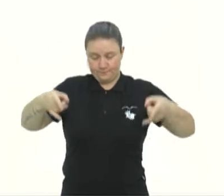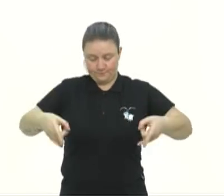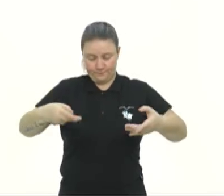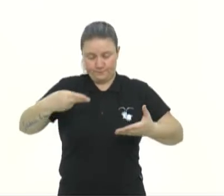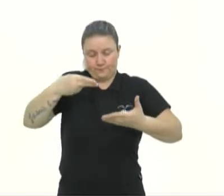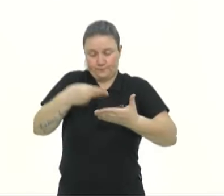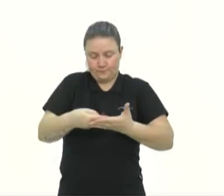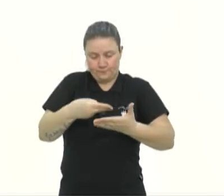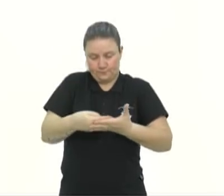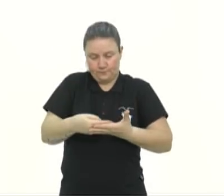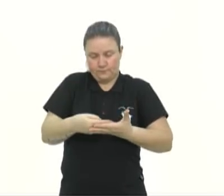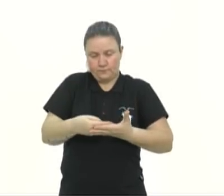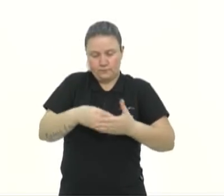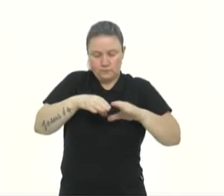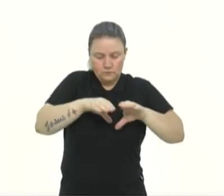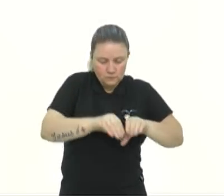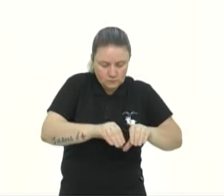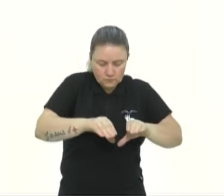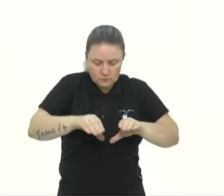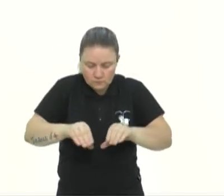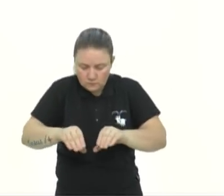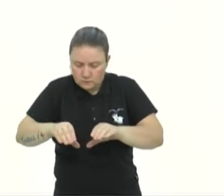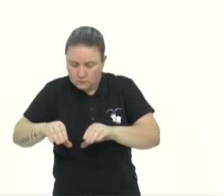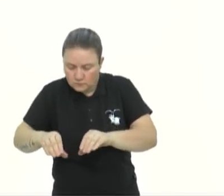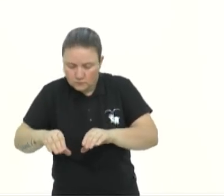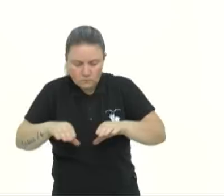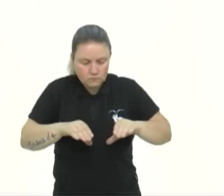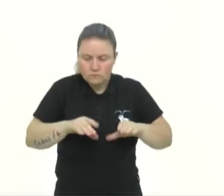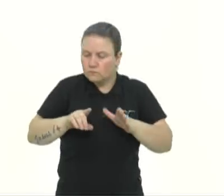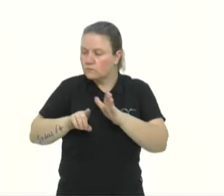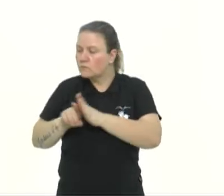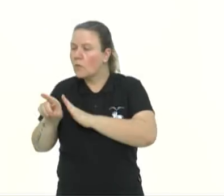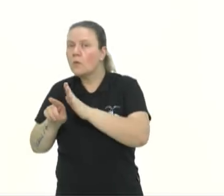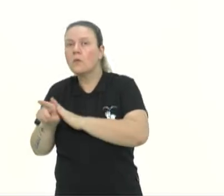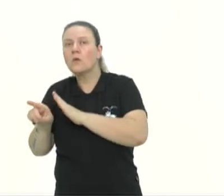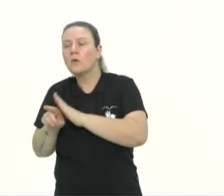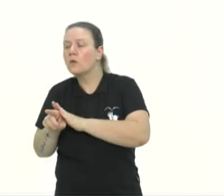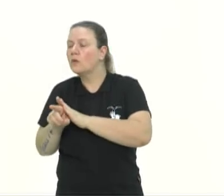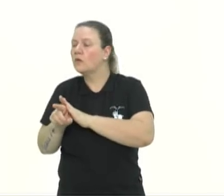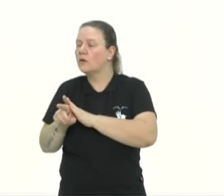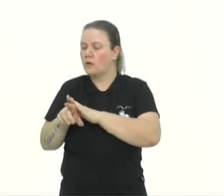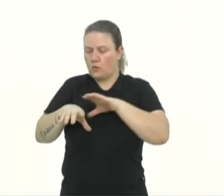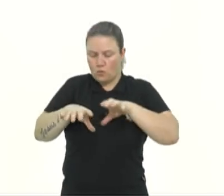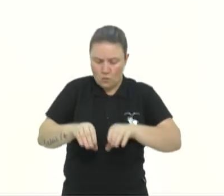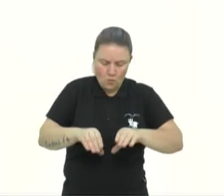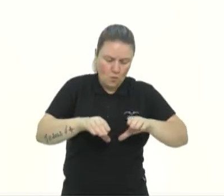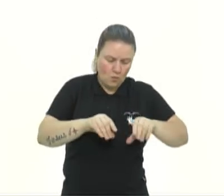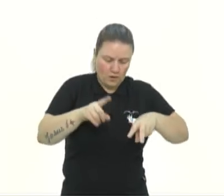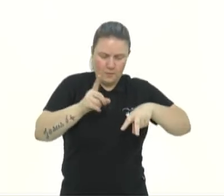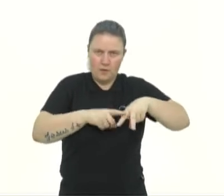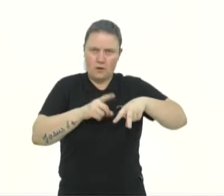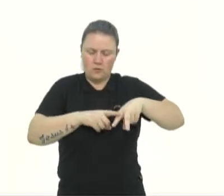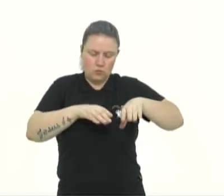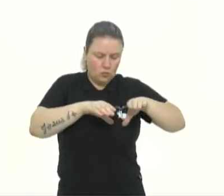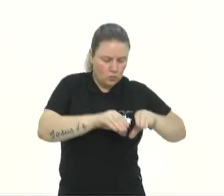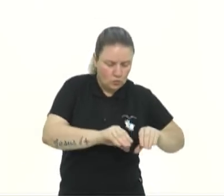e começou a examinar. Fez algumas perguntas e foi apertando a perna do